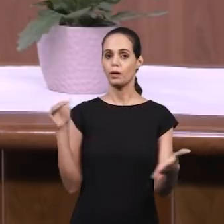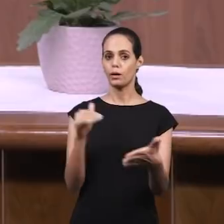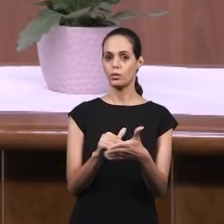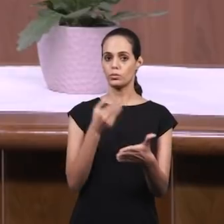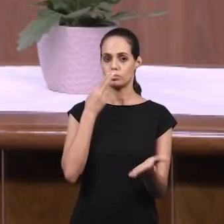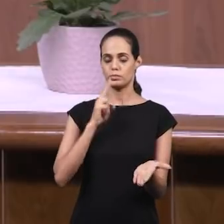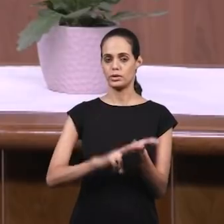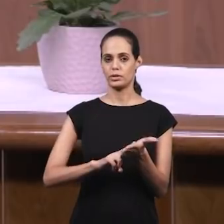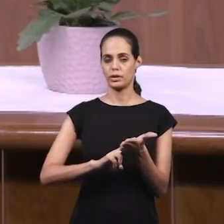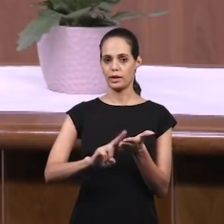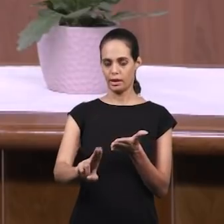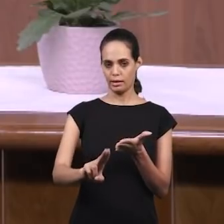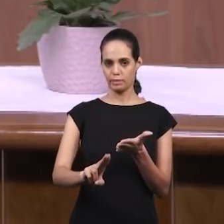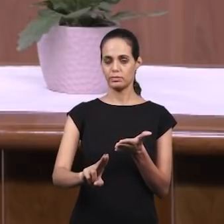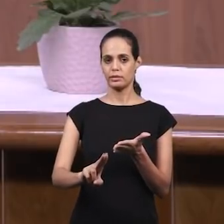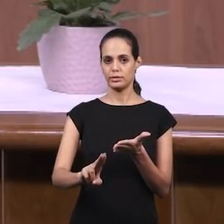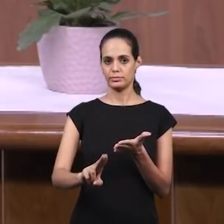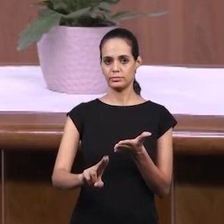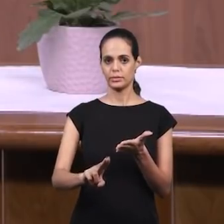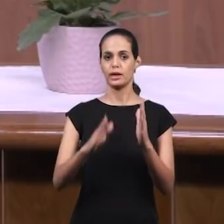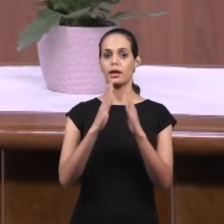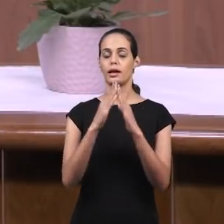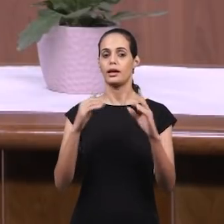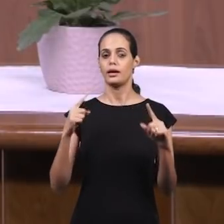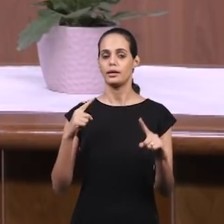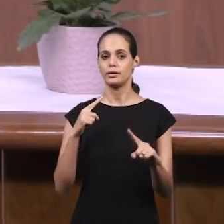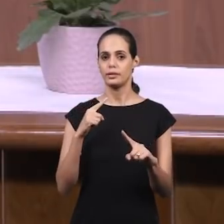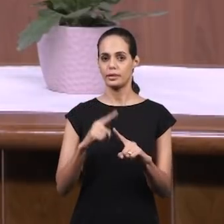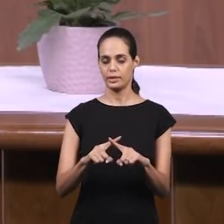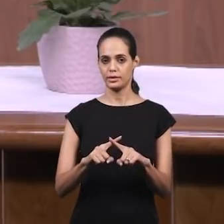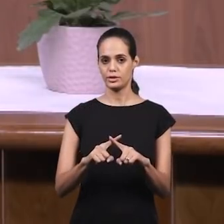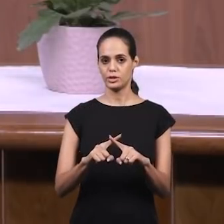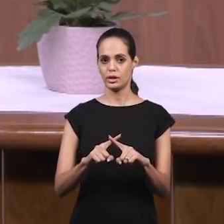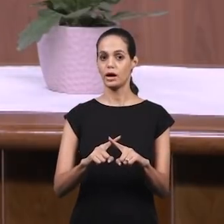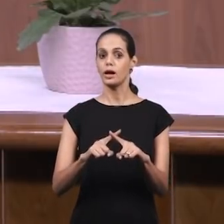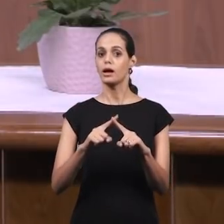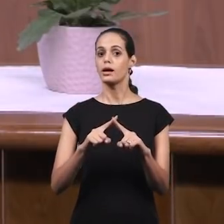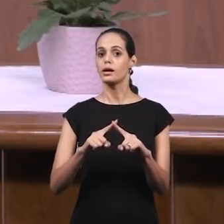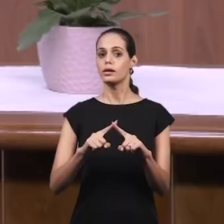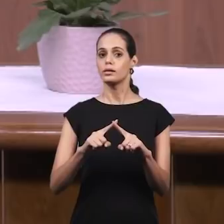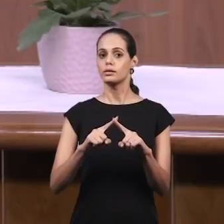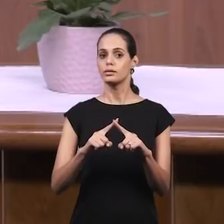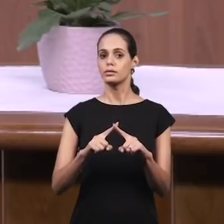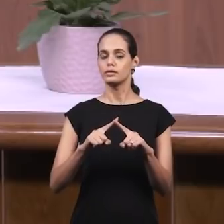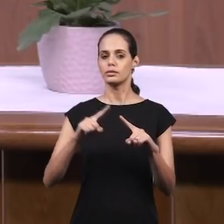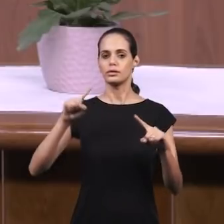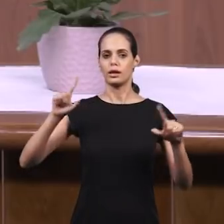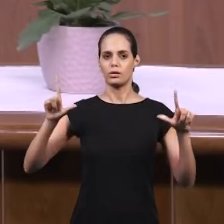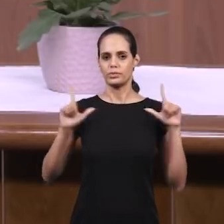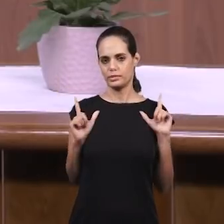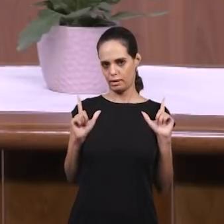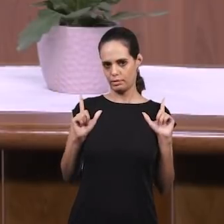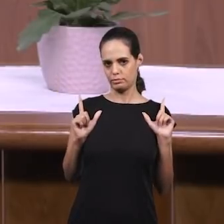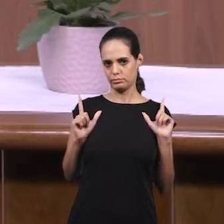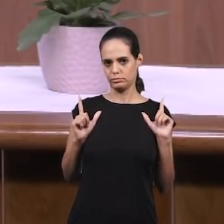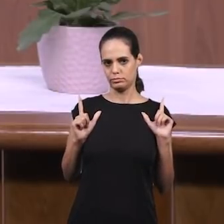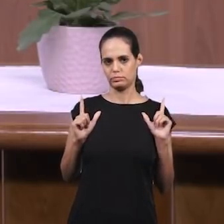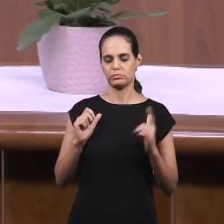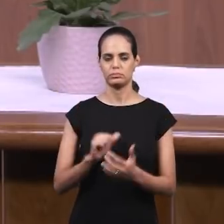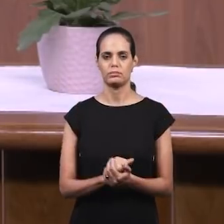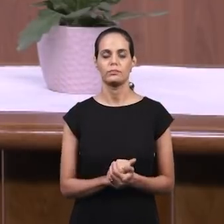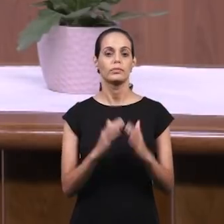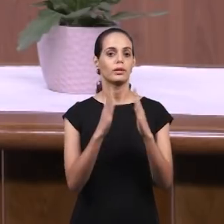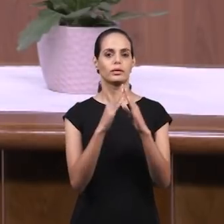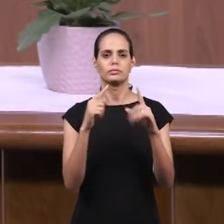igreja de Laodiceia. E profeticamente, cada uma dessas cartas, ela é